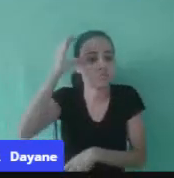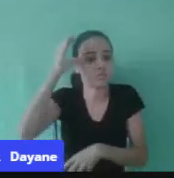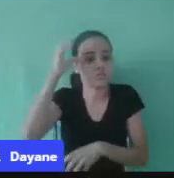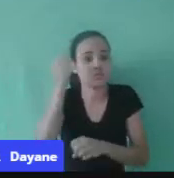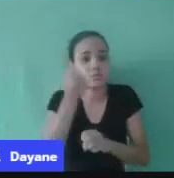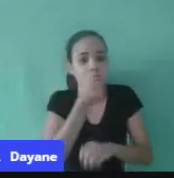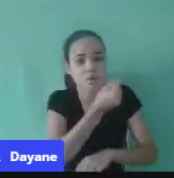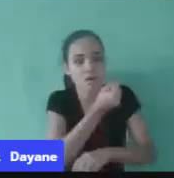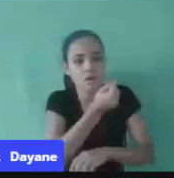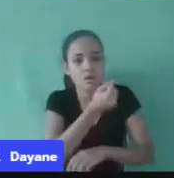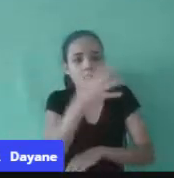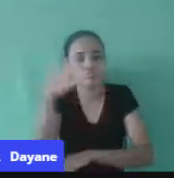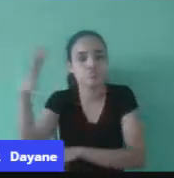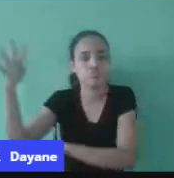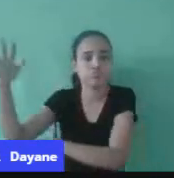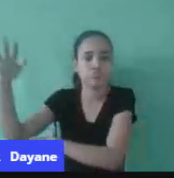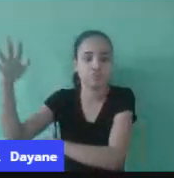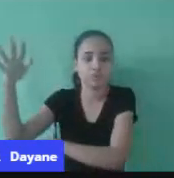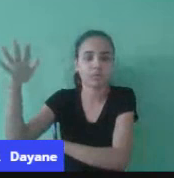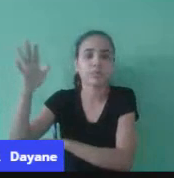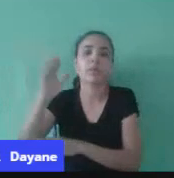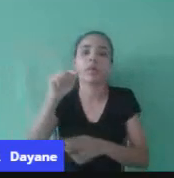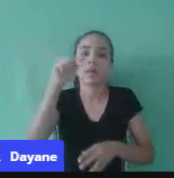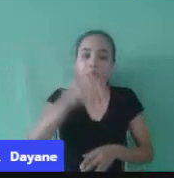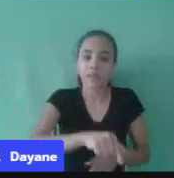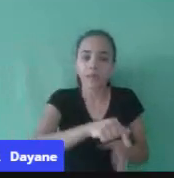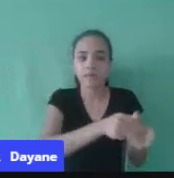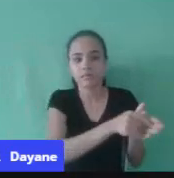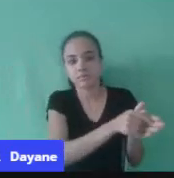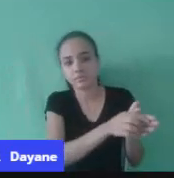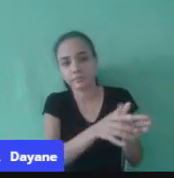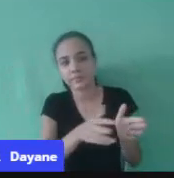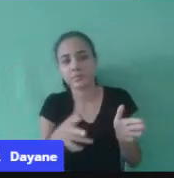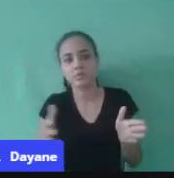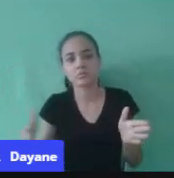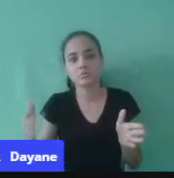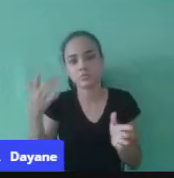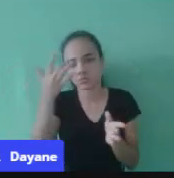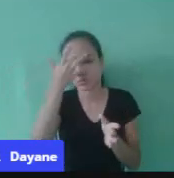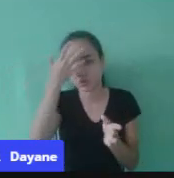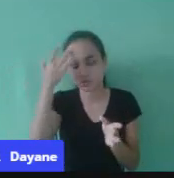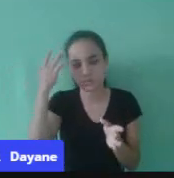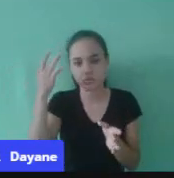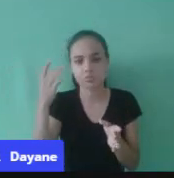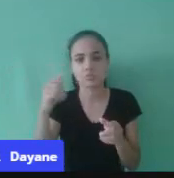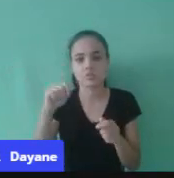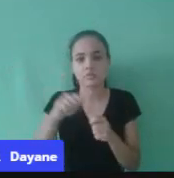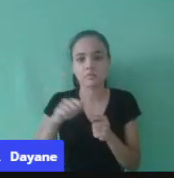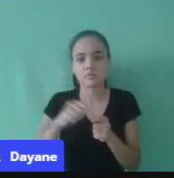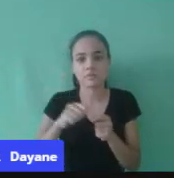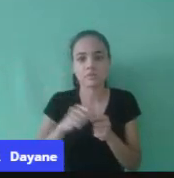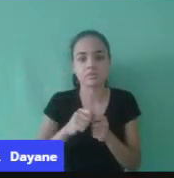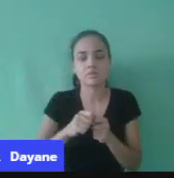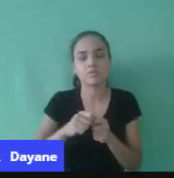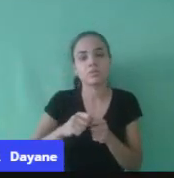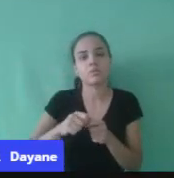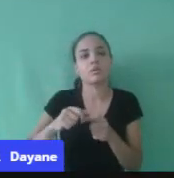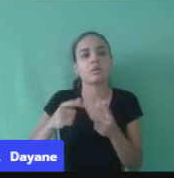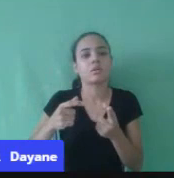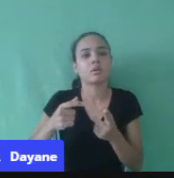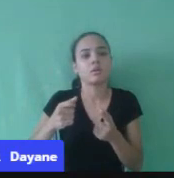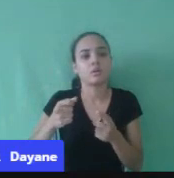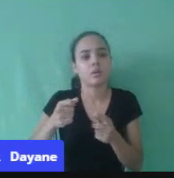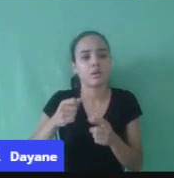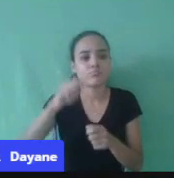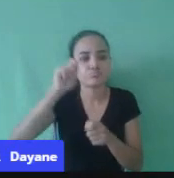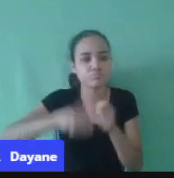nesse período que as pessoas estão fazendo queimadas, né? Ora para limpar o